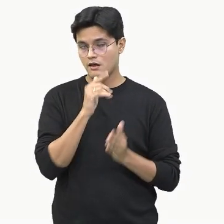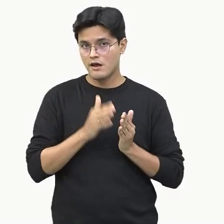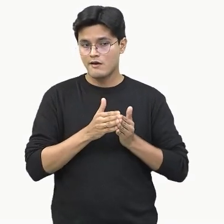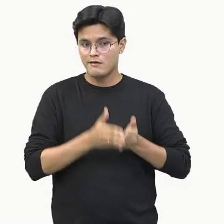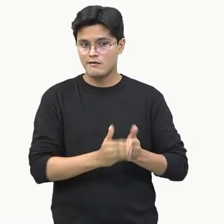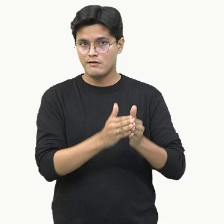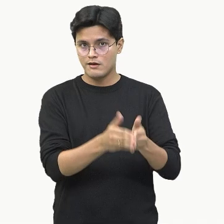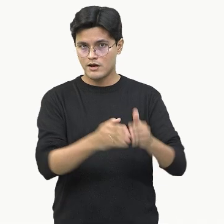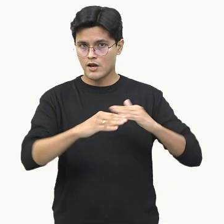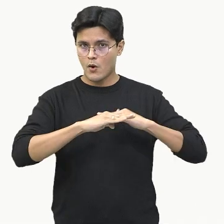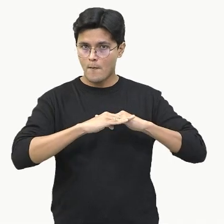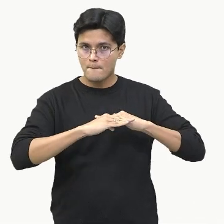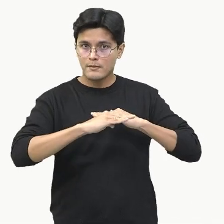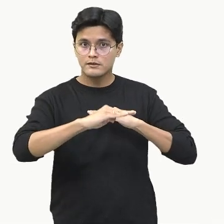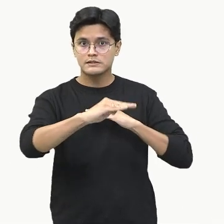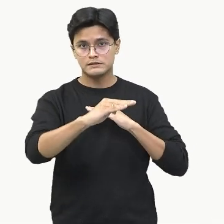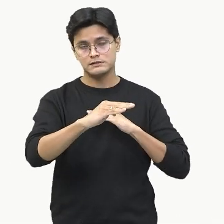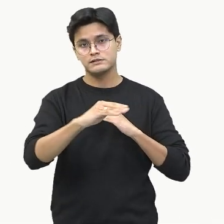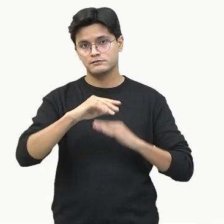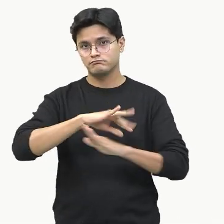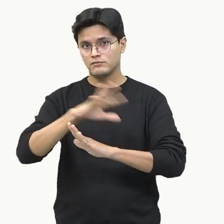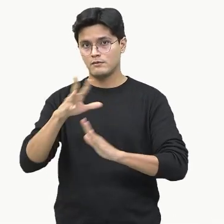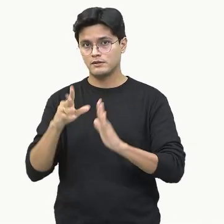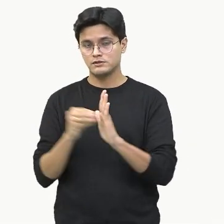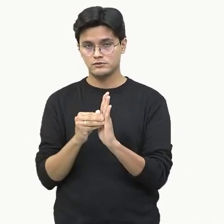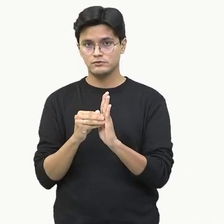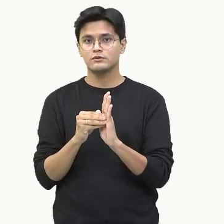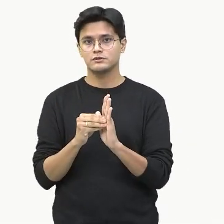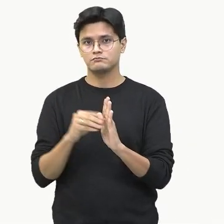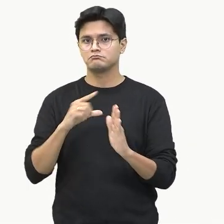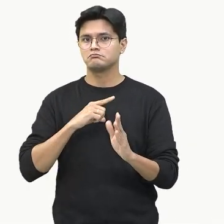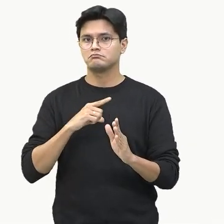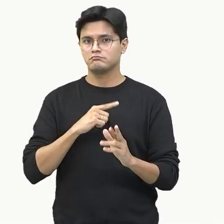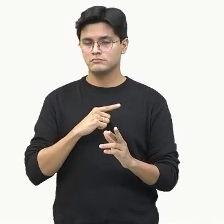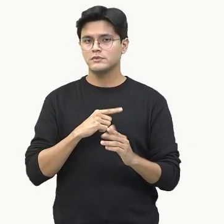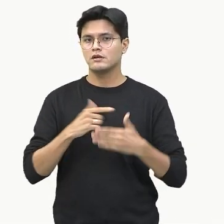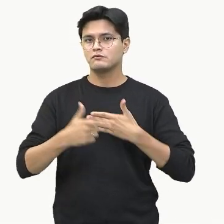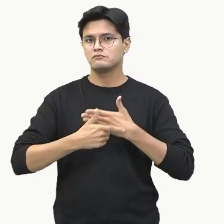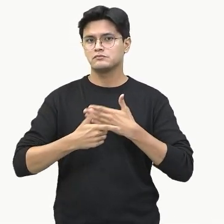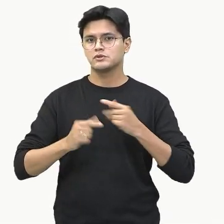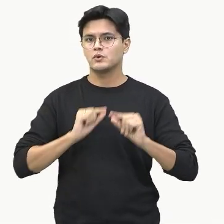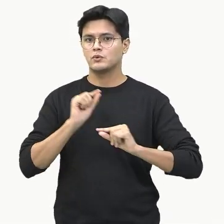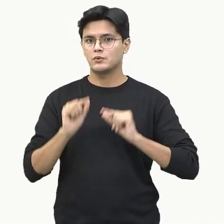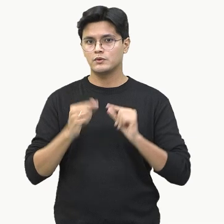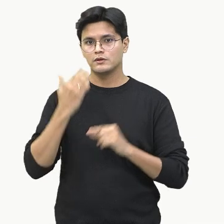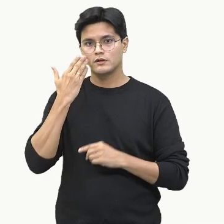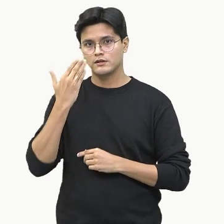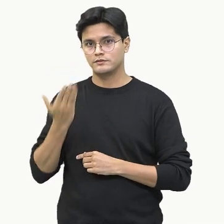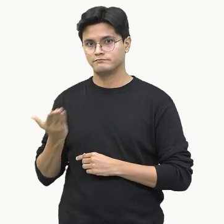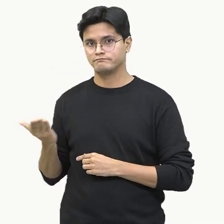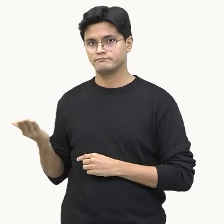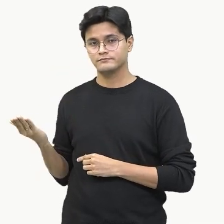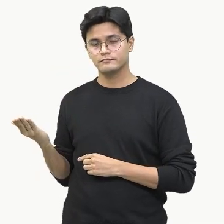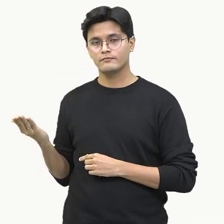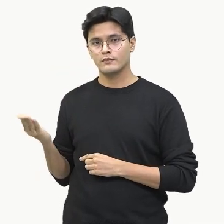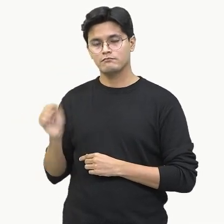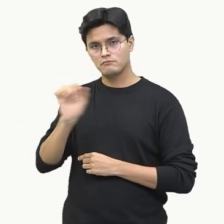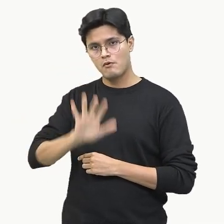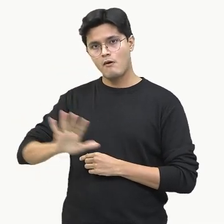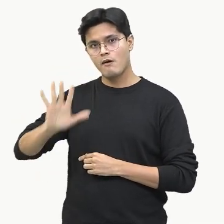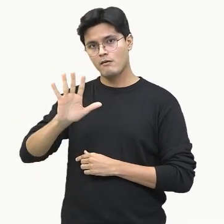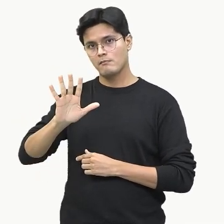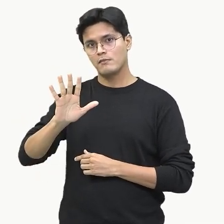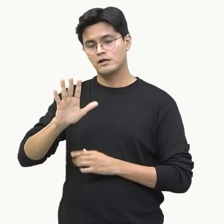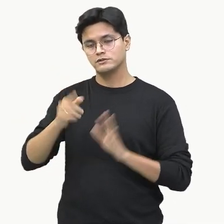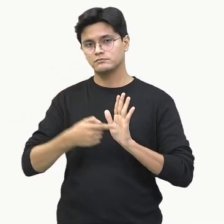região Amazônica né que servem como observamos aqui na imagem né inclusive